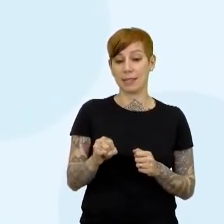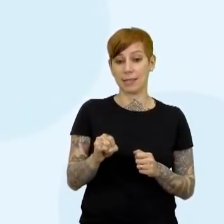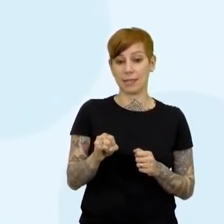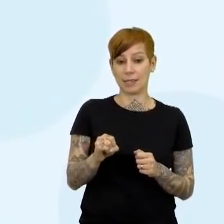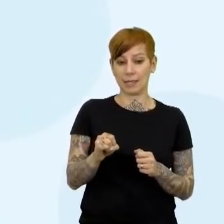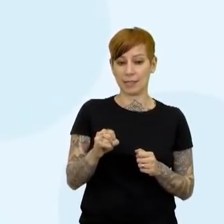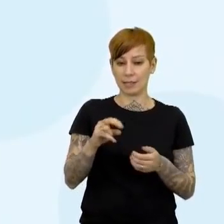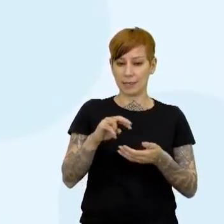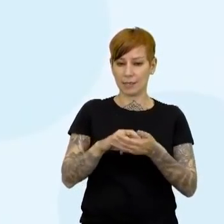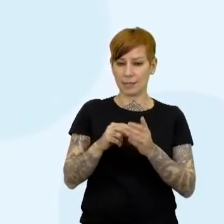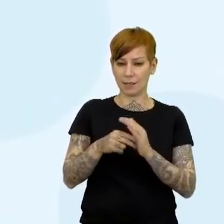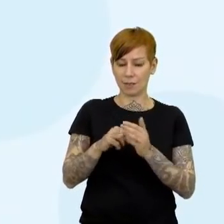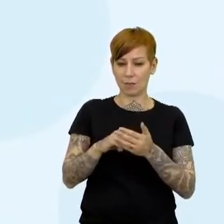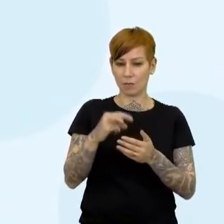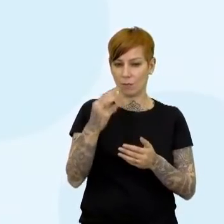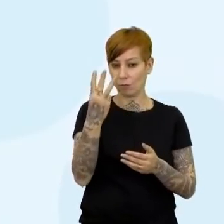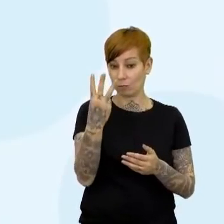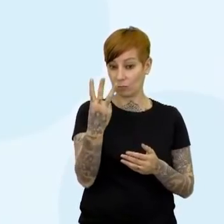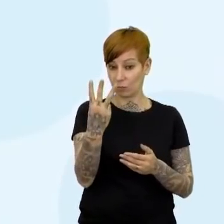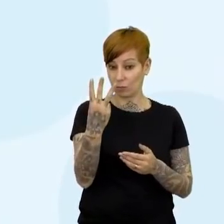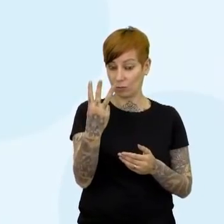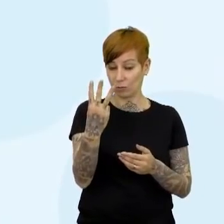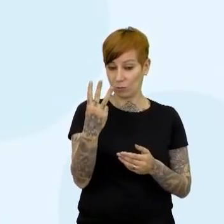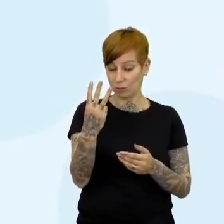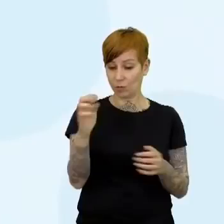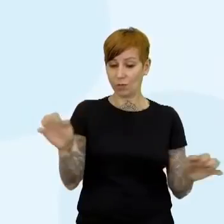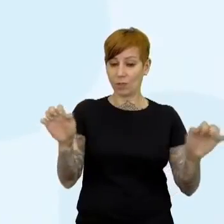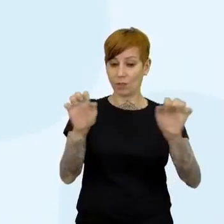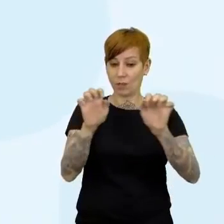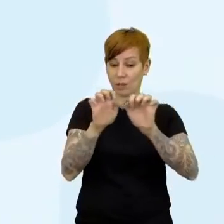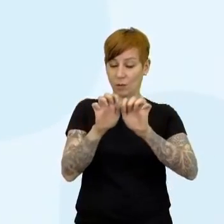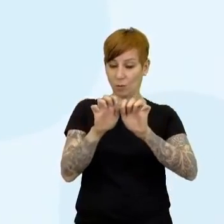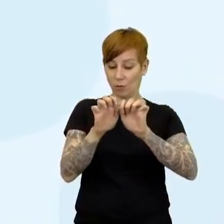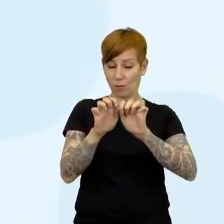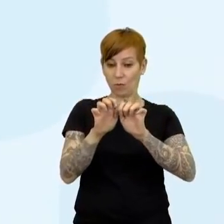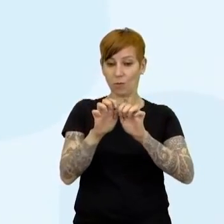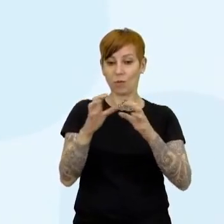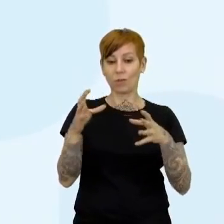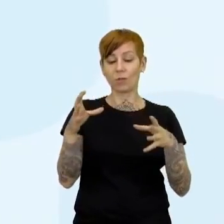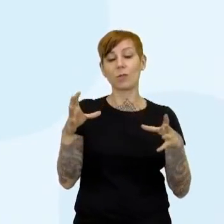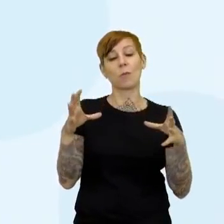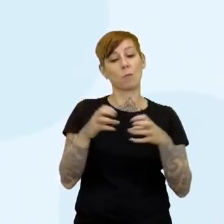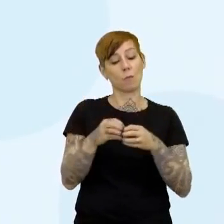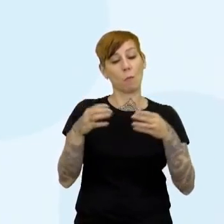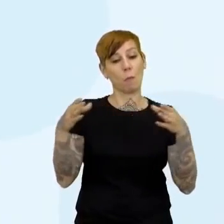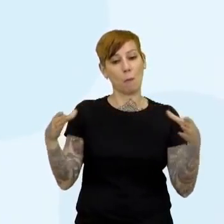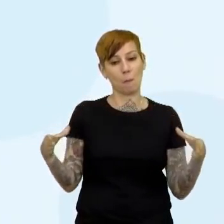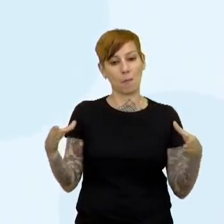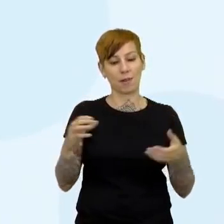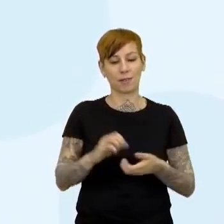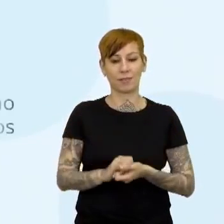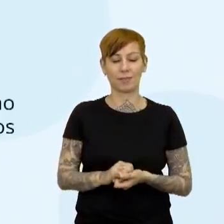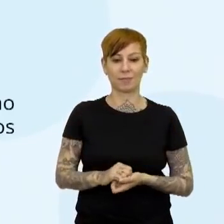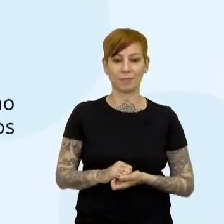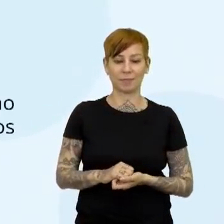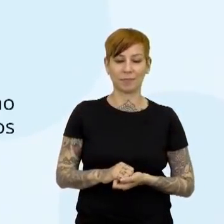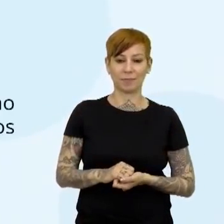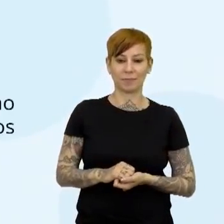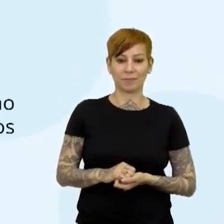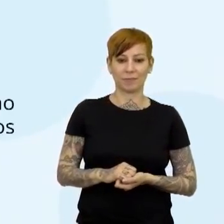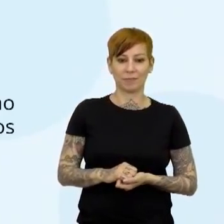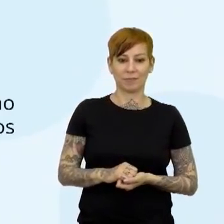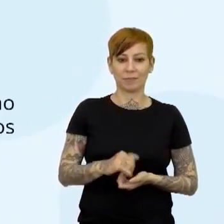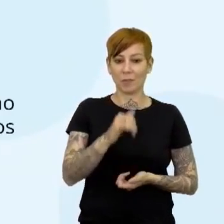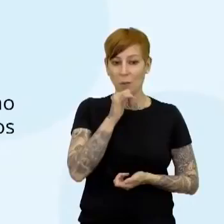conforme um trinômio Então a gente vai chamar de equação de segundo grau completo Tá certo tá aí a nossa